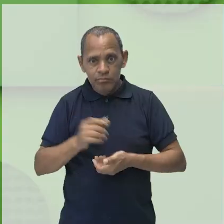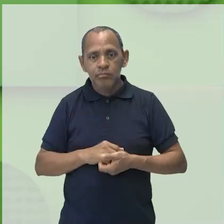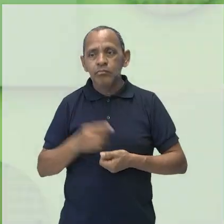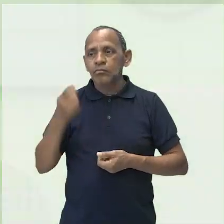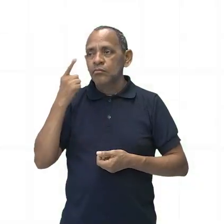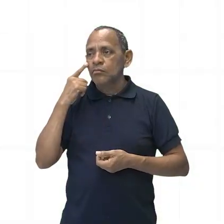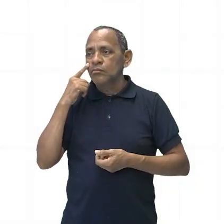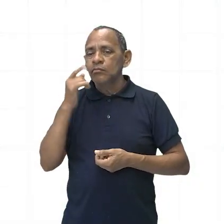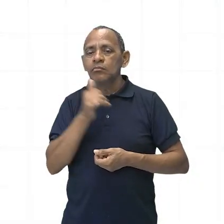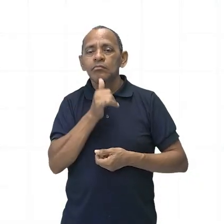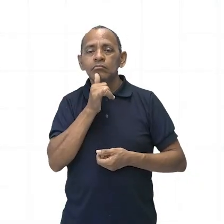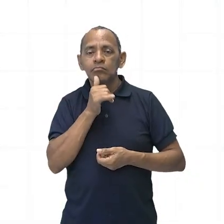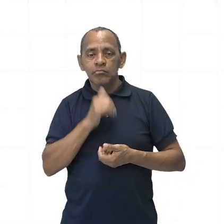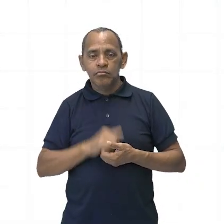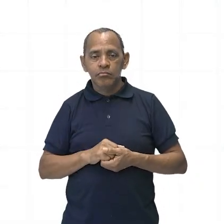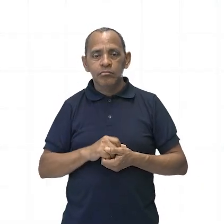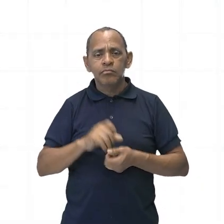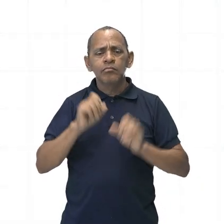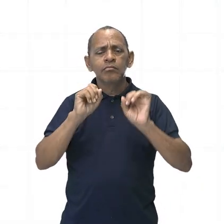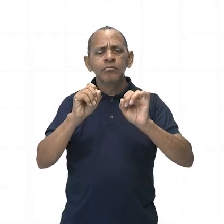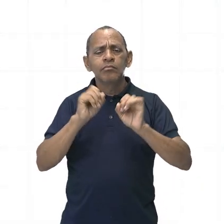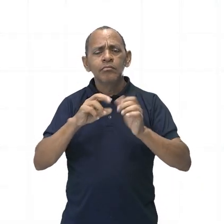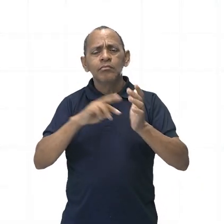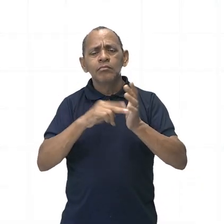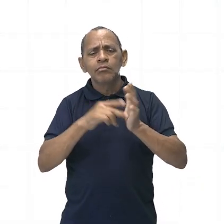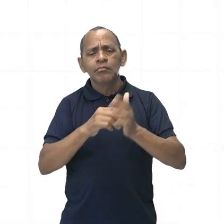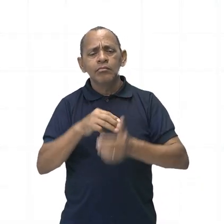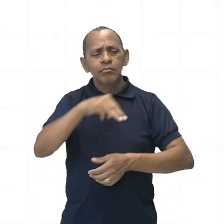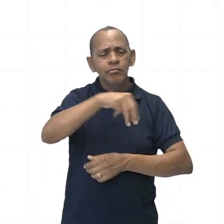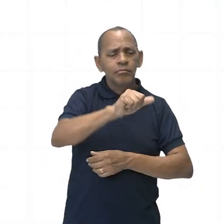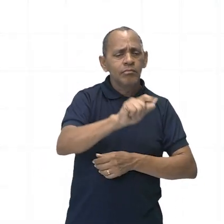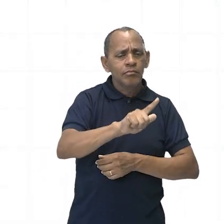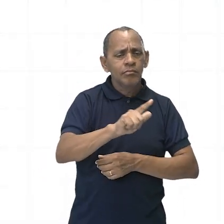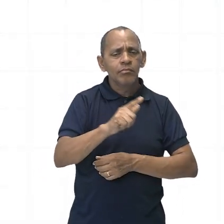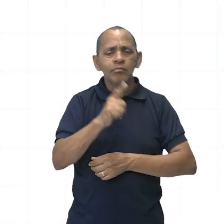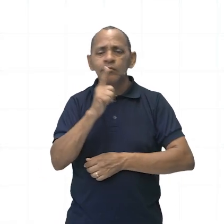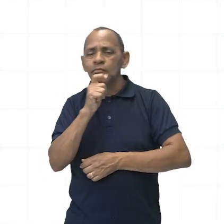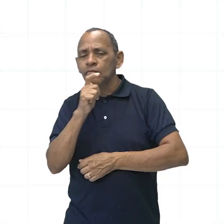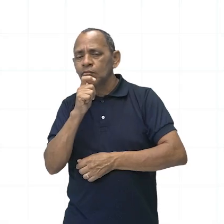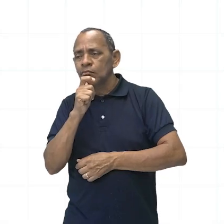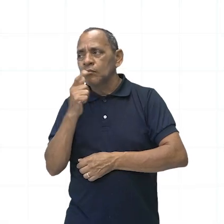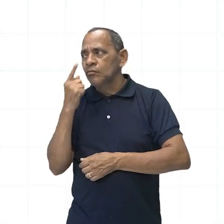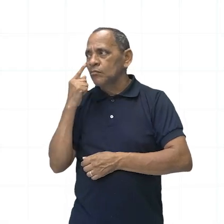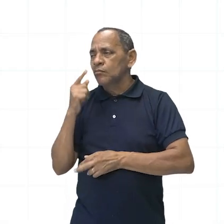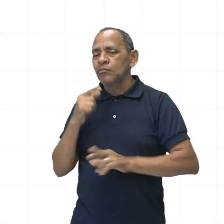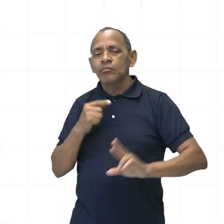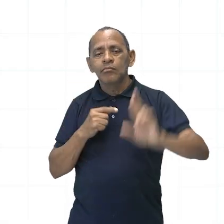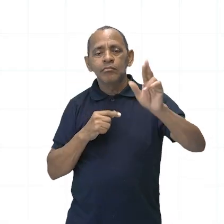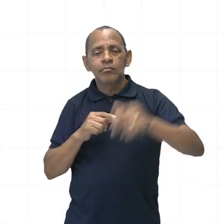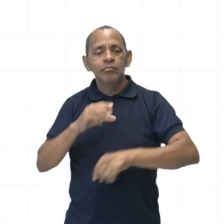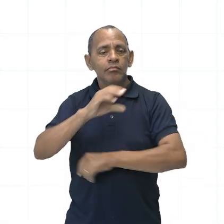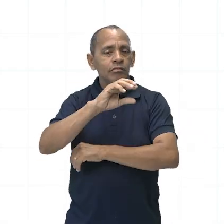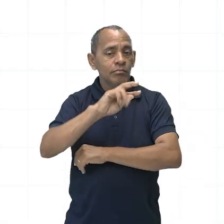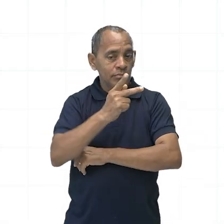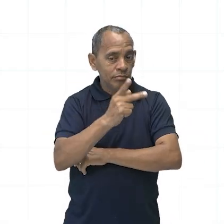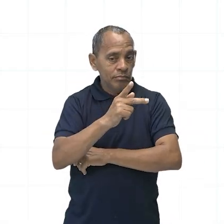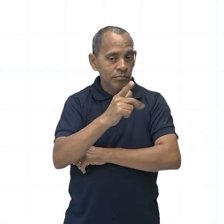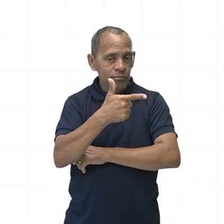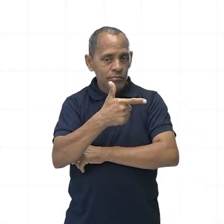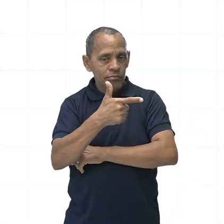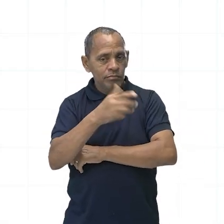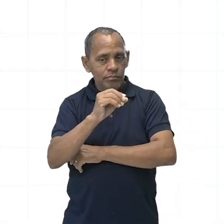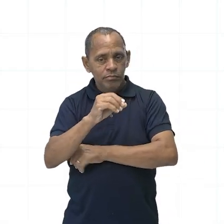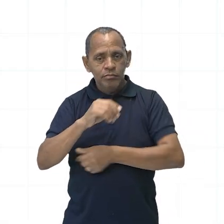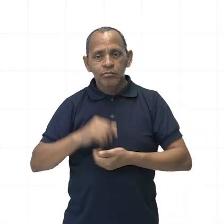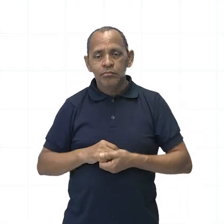um exemplo. O que seria 1 mol de água, representado pela fórmula H2O?